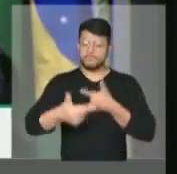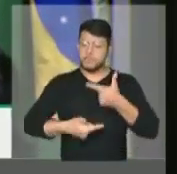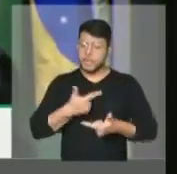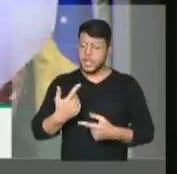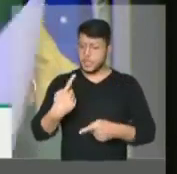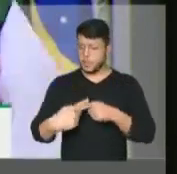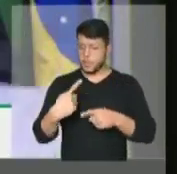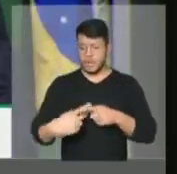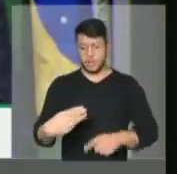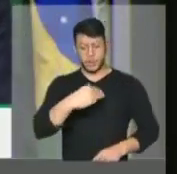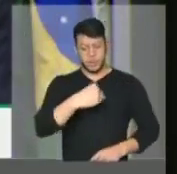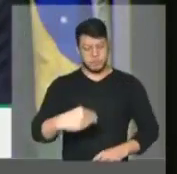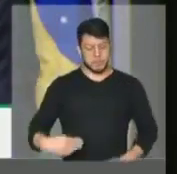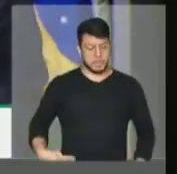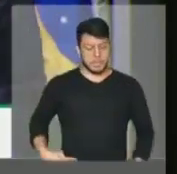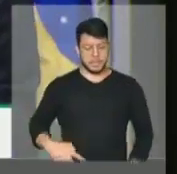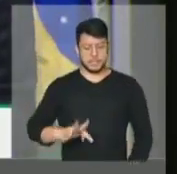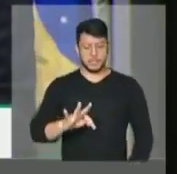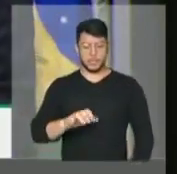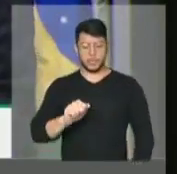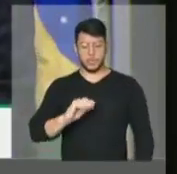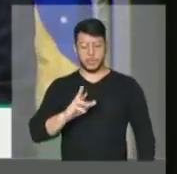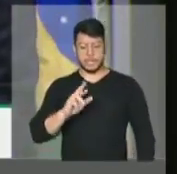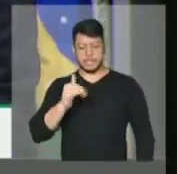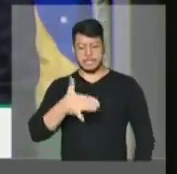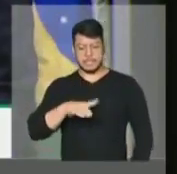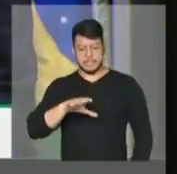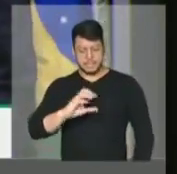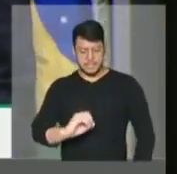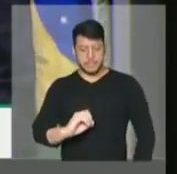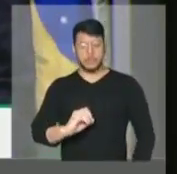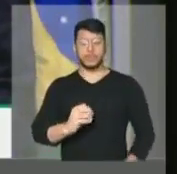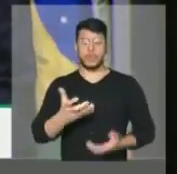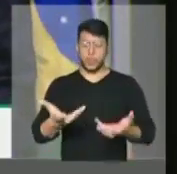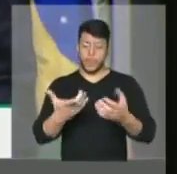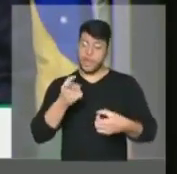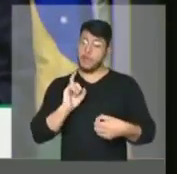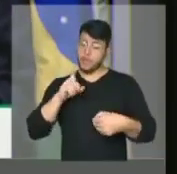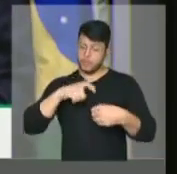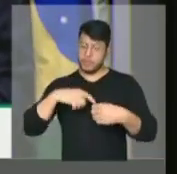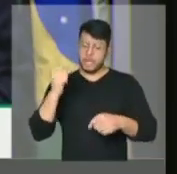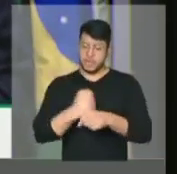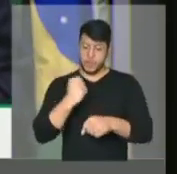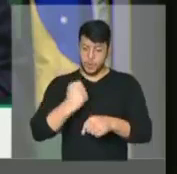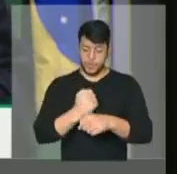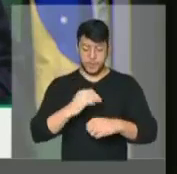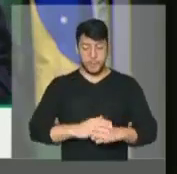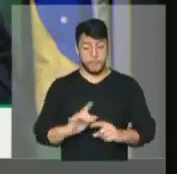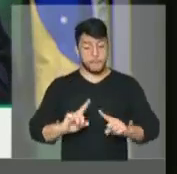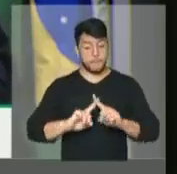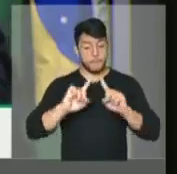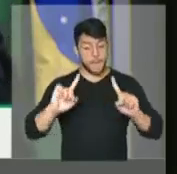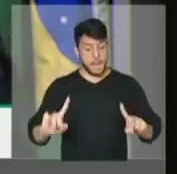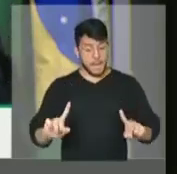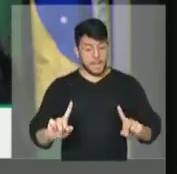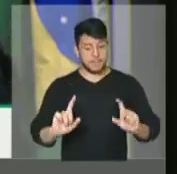ministro Tarcísio para a sua retomada. Mas quero registrar o quanto é importante que esse